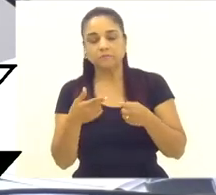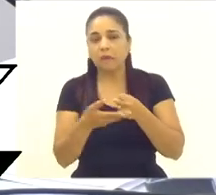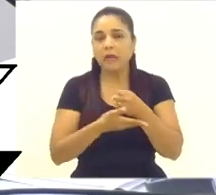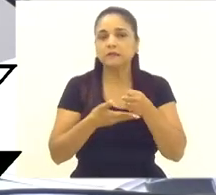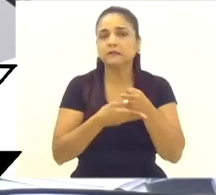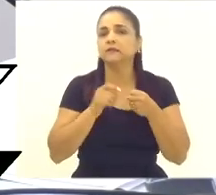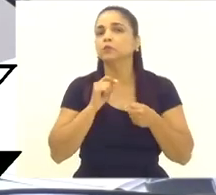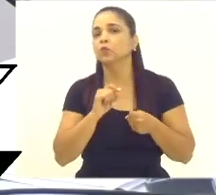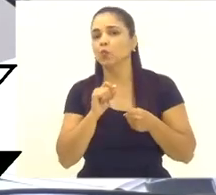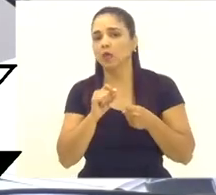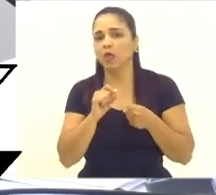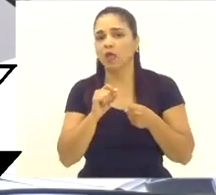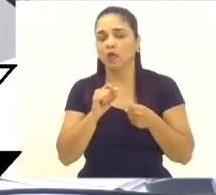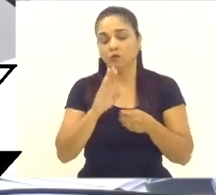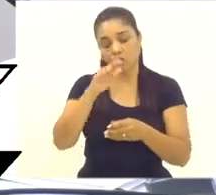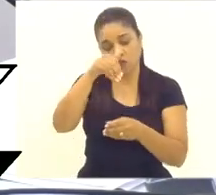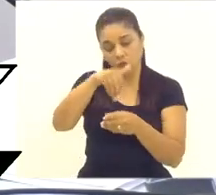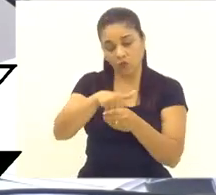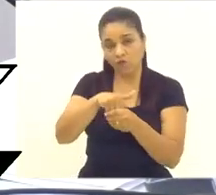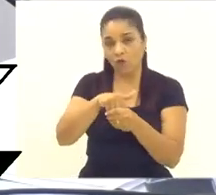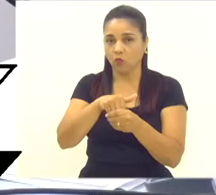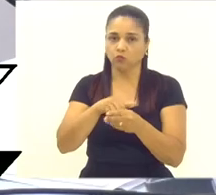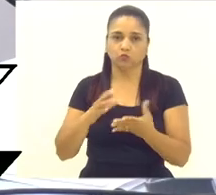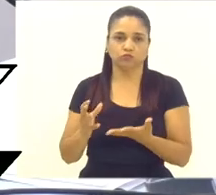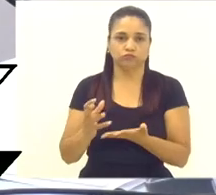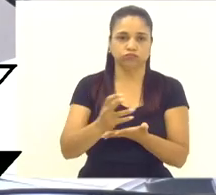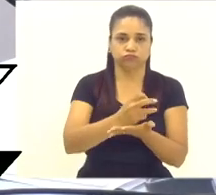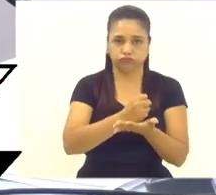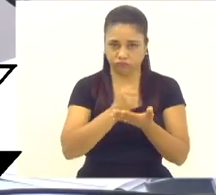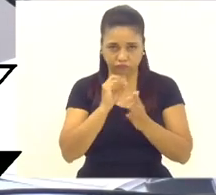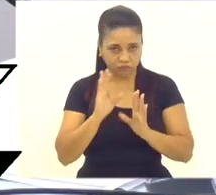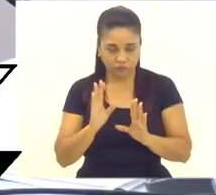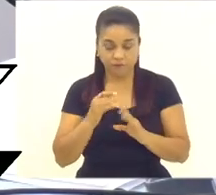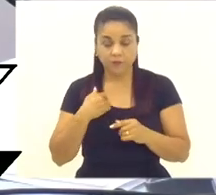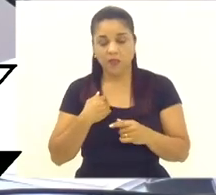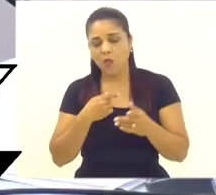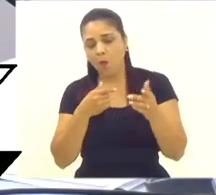e na origem do voto e verifiquei